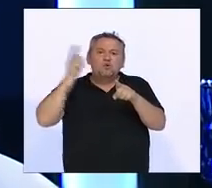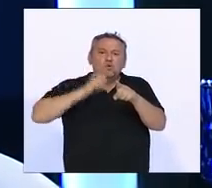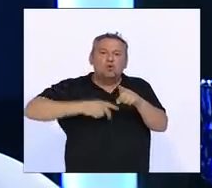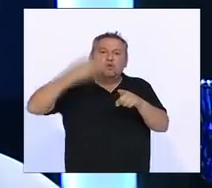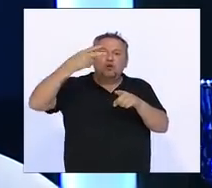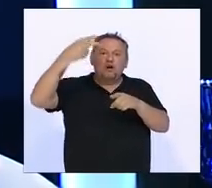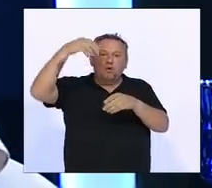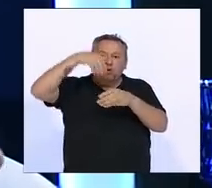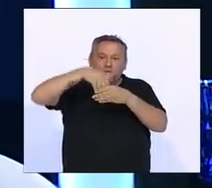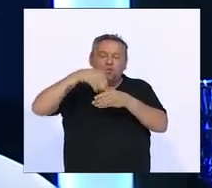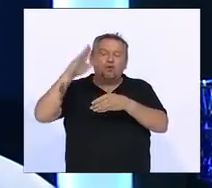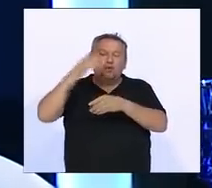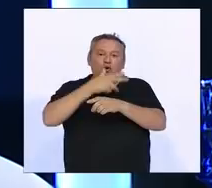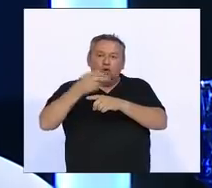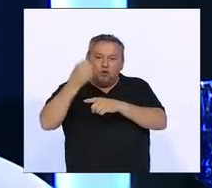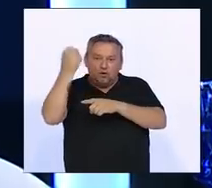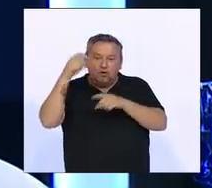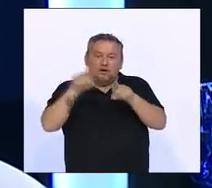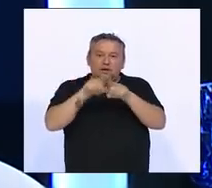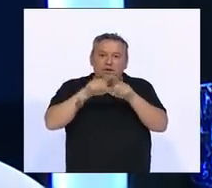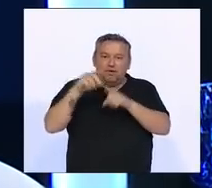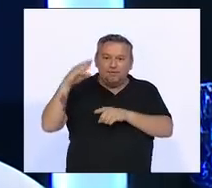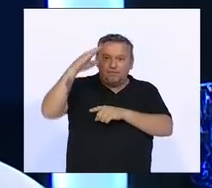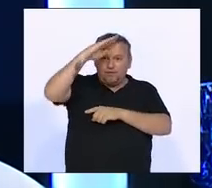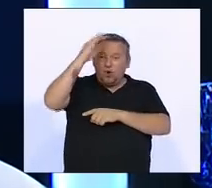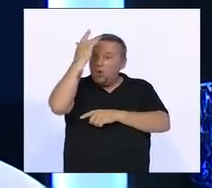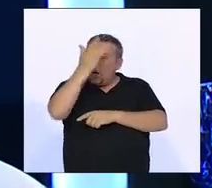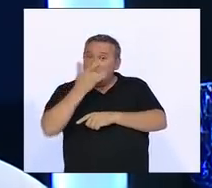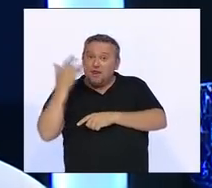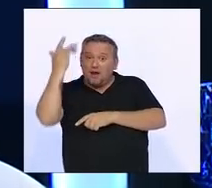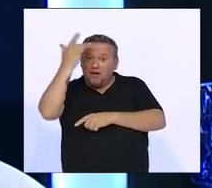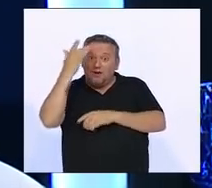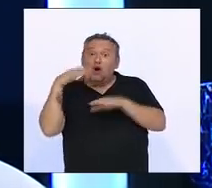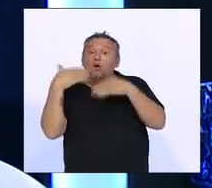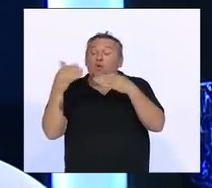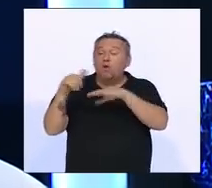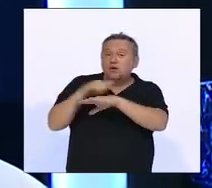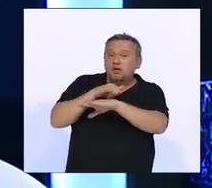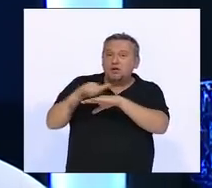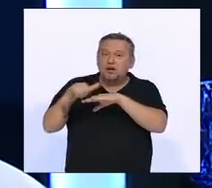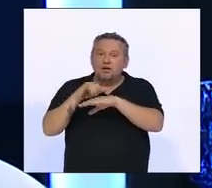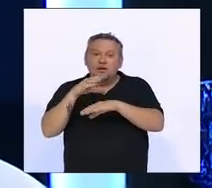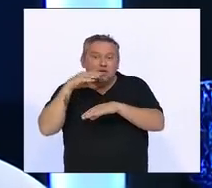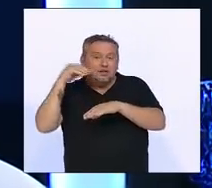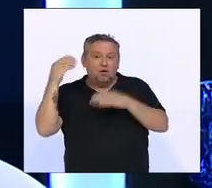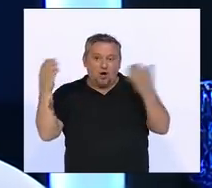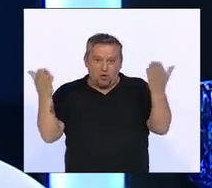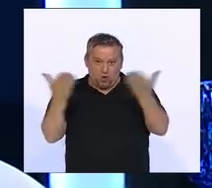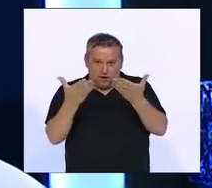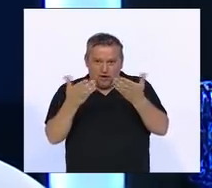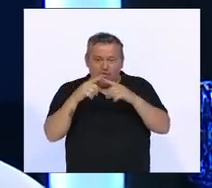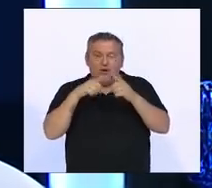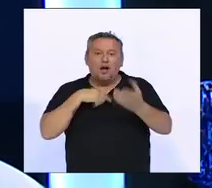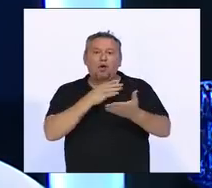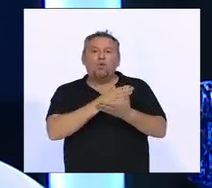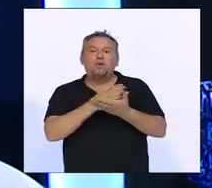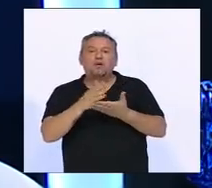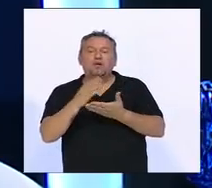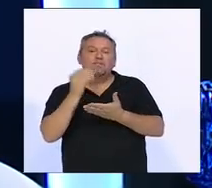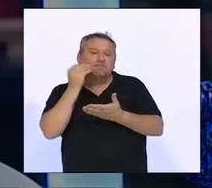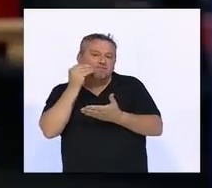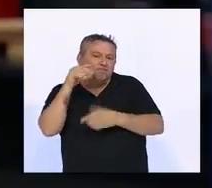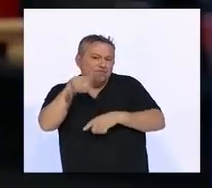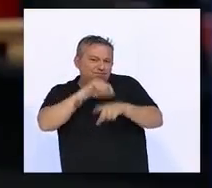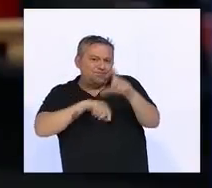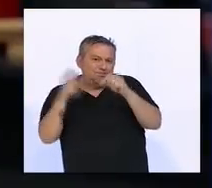turno, ou com Fernando Haddad, ou com Jair Bolsonaro. Quero saber qual é a estratégia da campanha de Ciro Gomes, a partir de agora, para tentar ser ele o